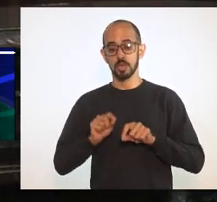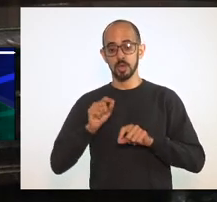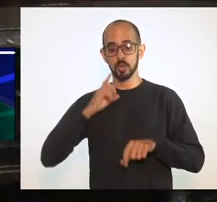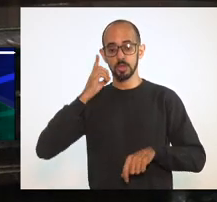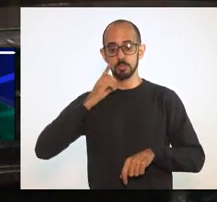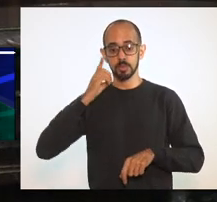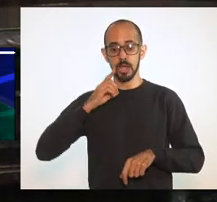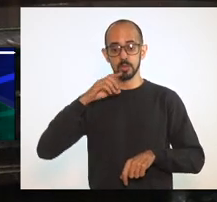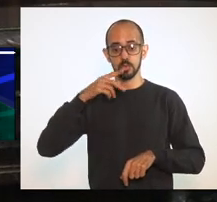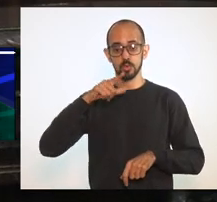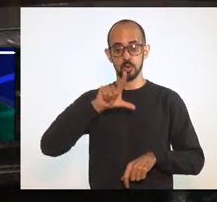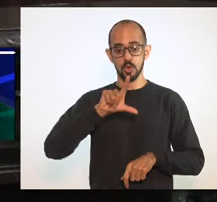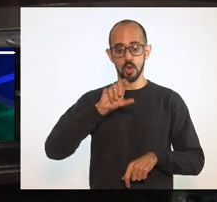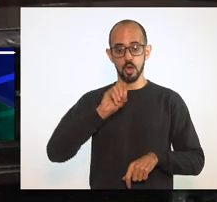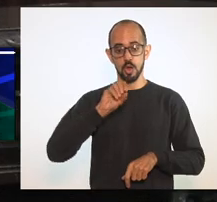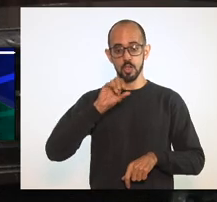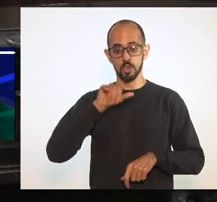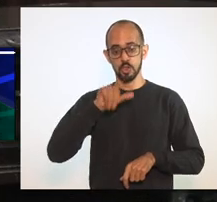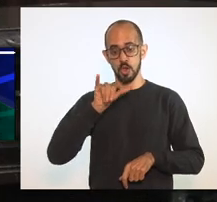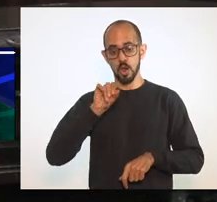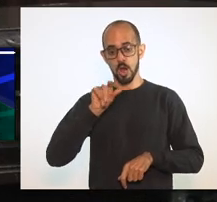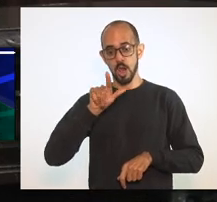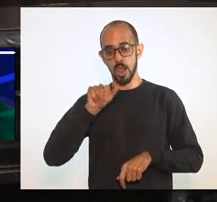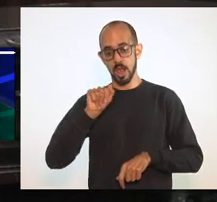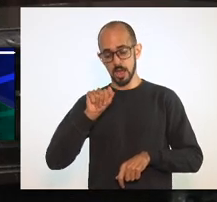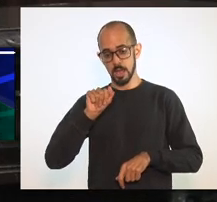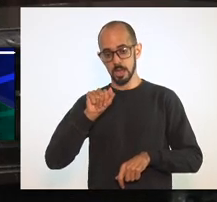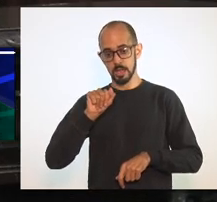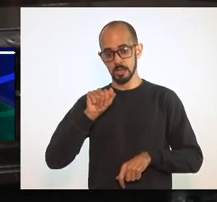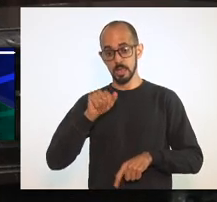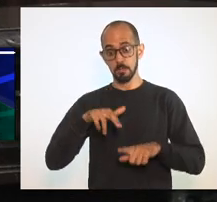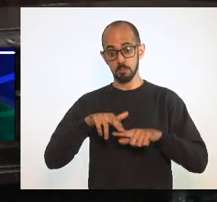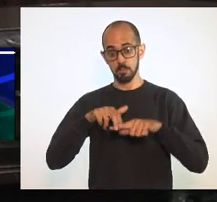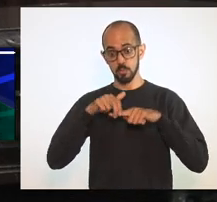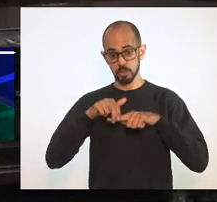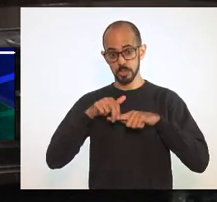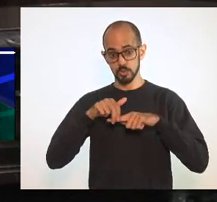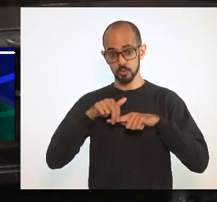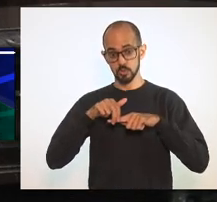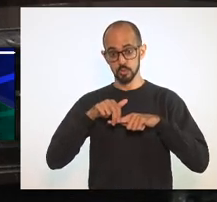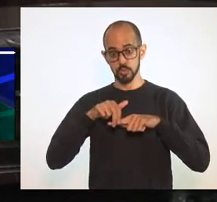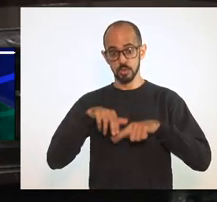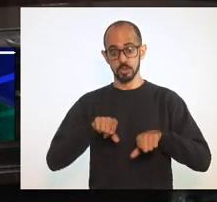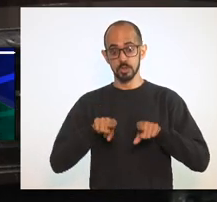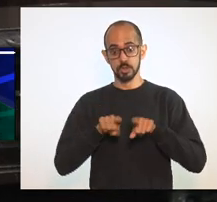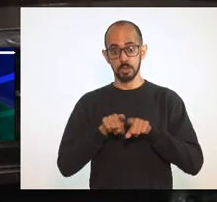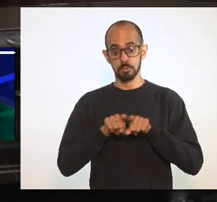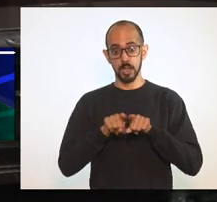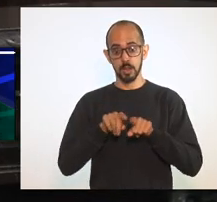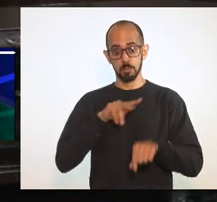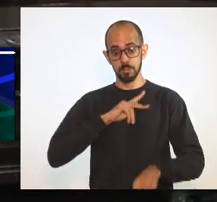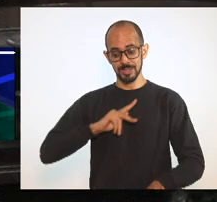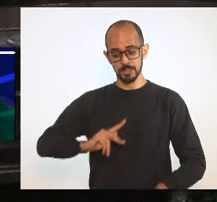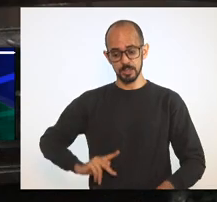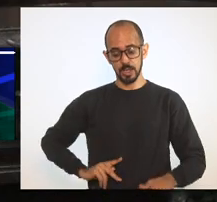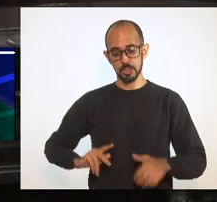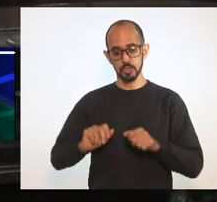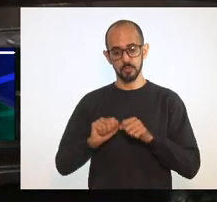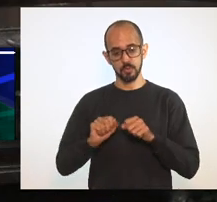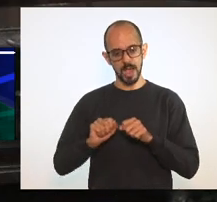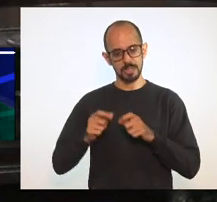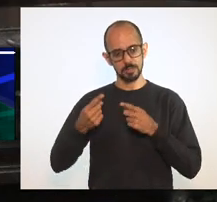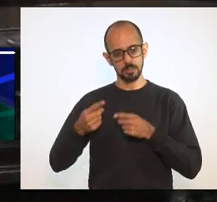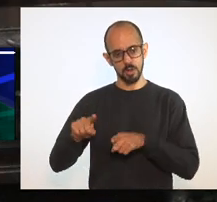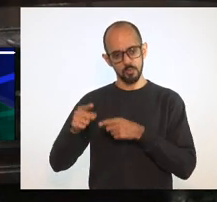este tema. E é por essa razão o presidente faz a propositura, tem chamado os colegas